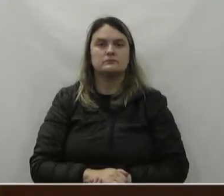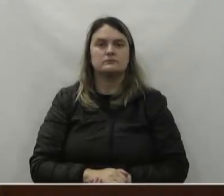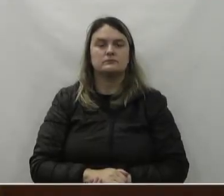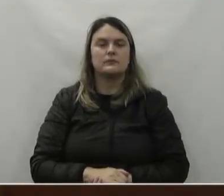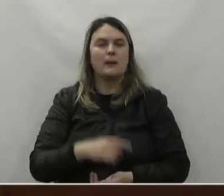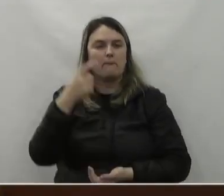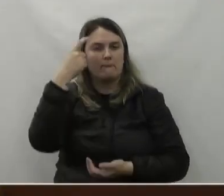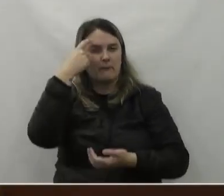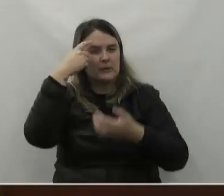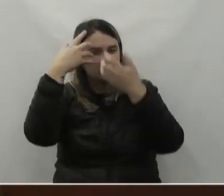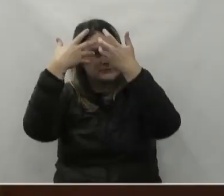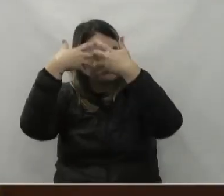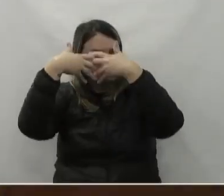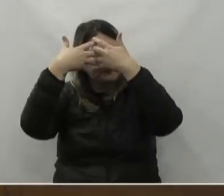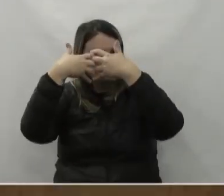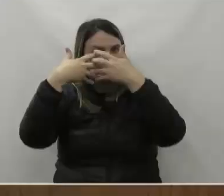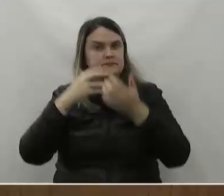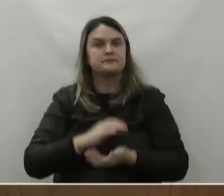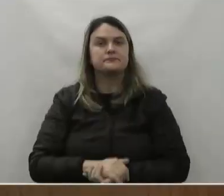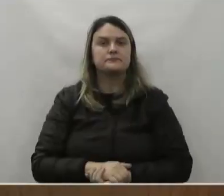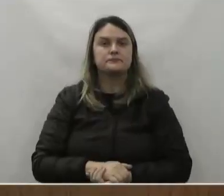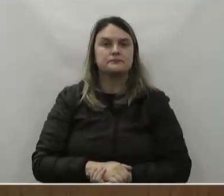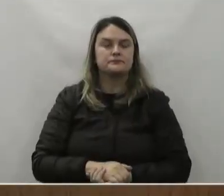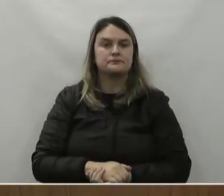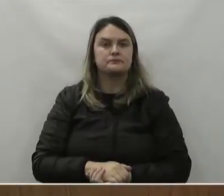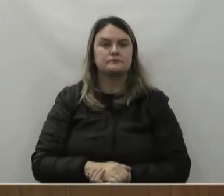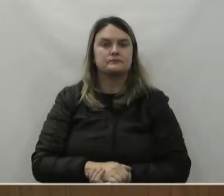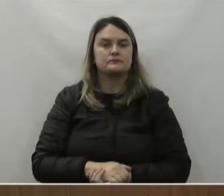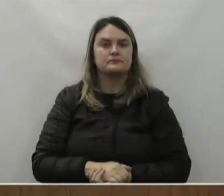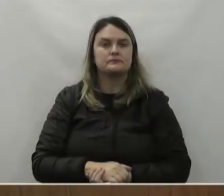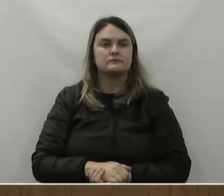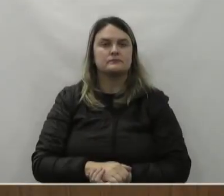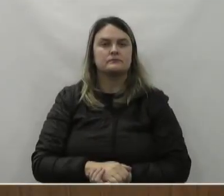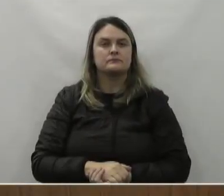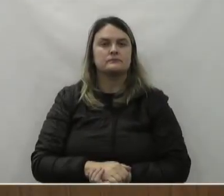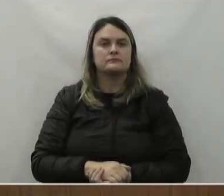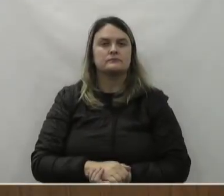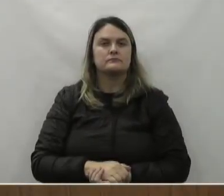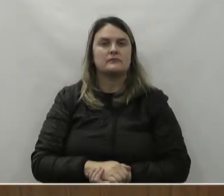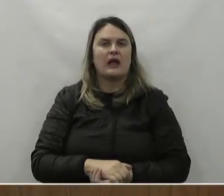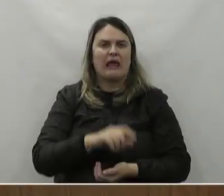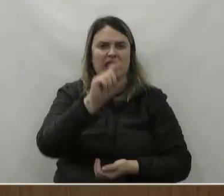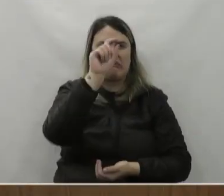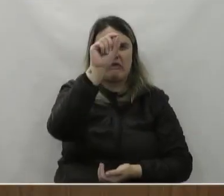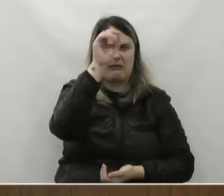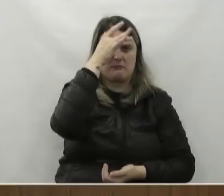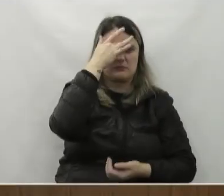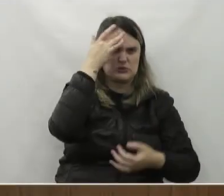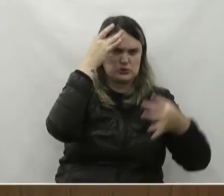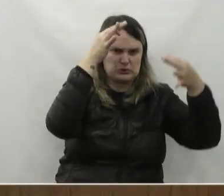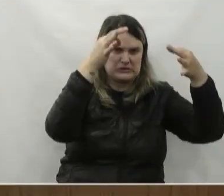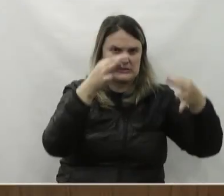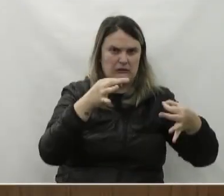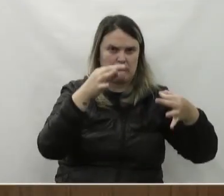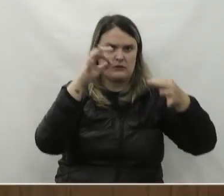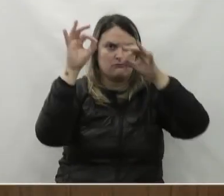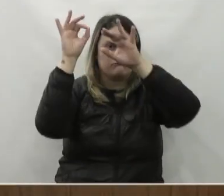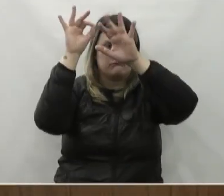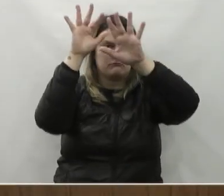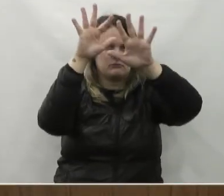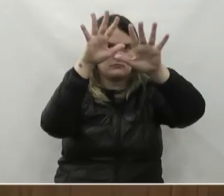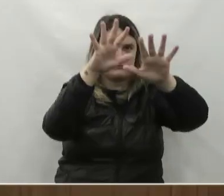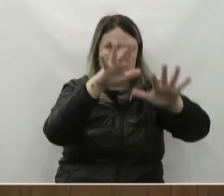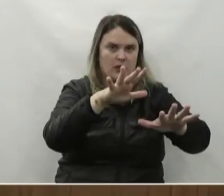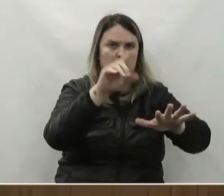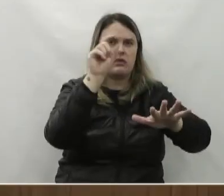Para refletir. A luz semeia-se para o justo, e a alegria para os retos